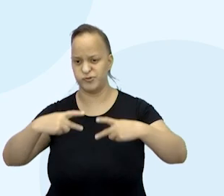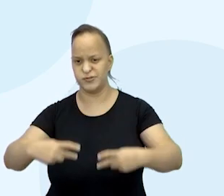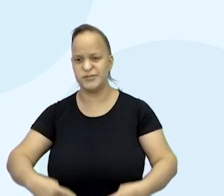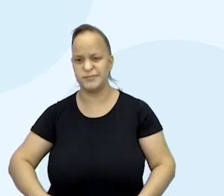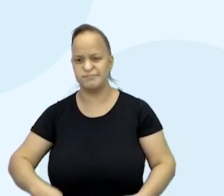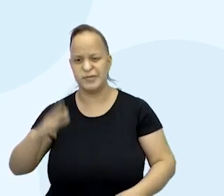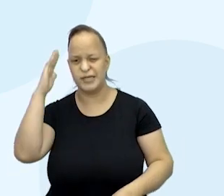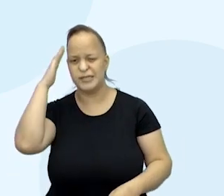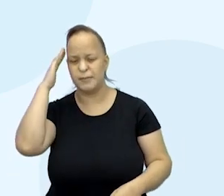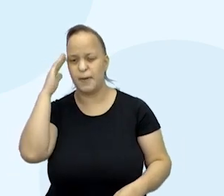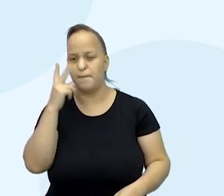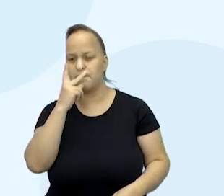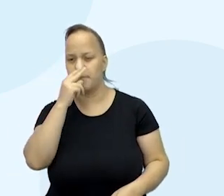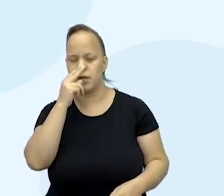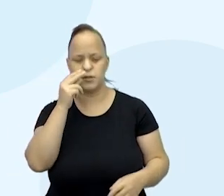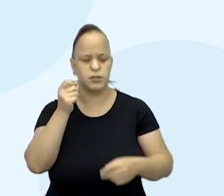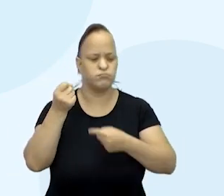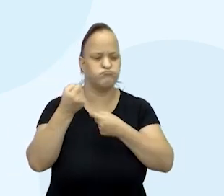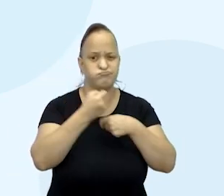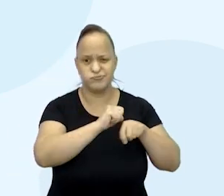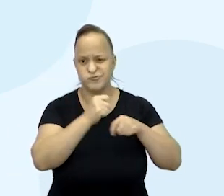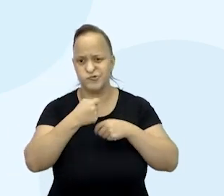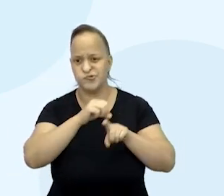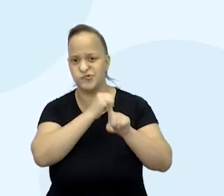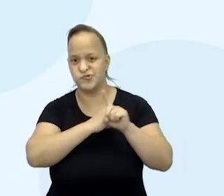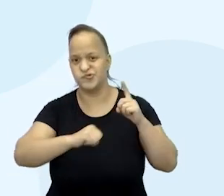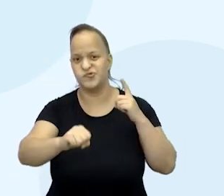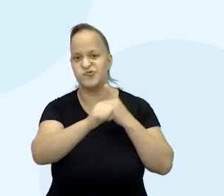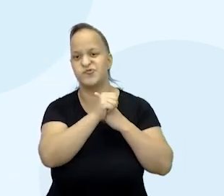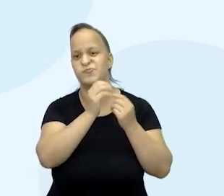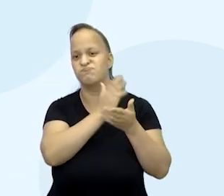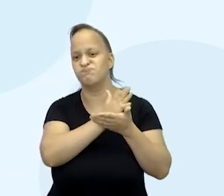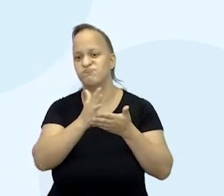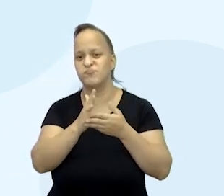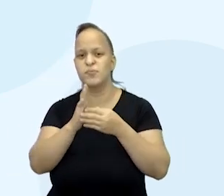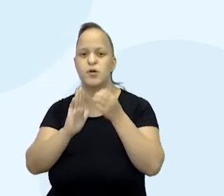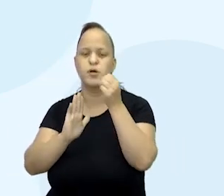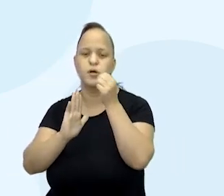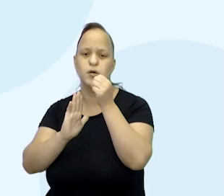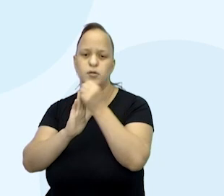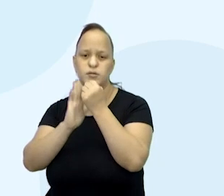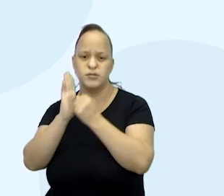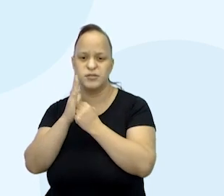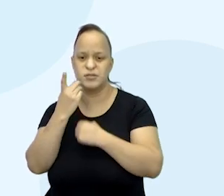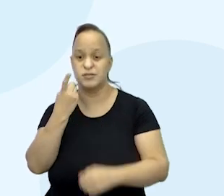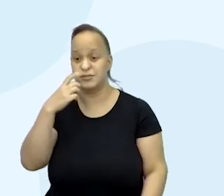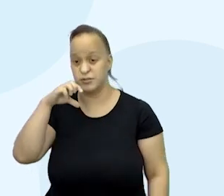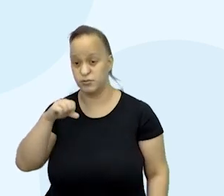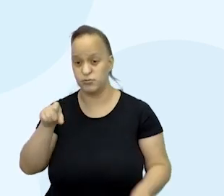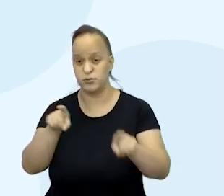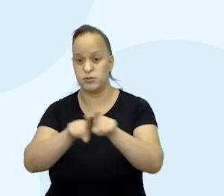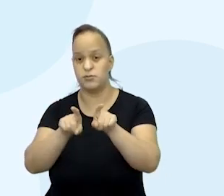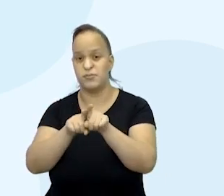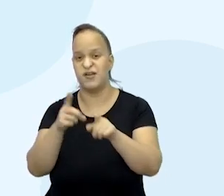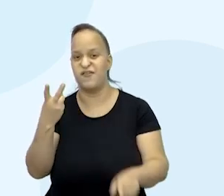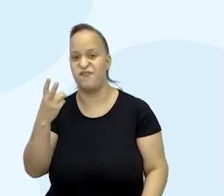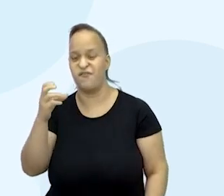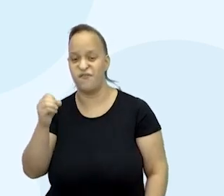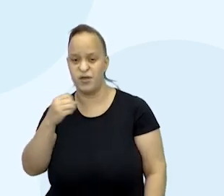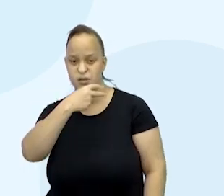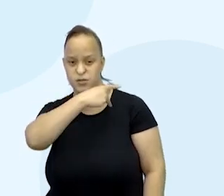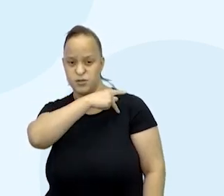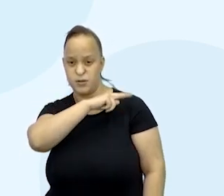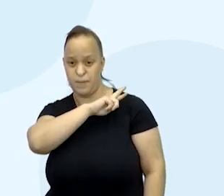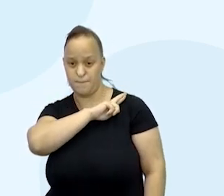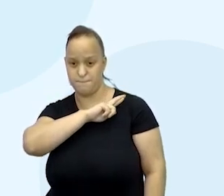ocorreu no final do século XIX e começo do século XX. Mais precisamente com o início da República no